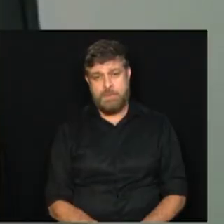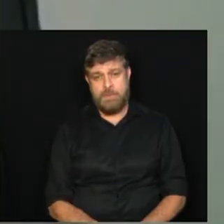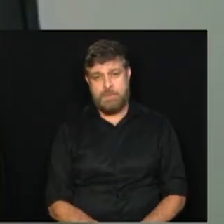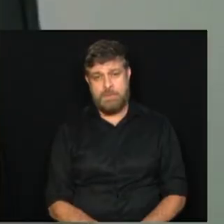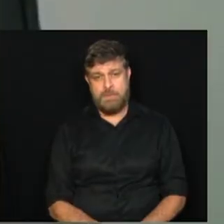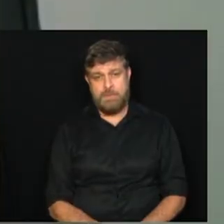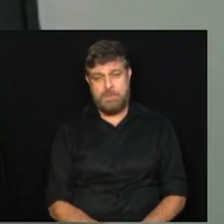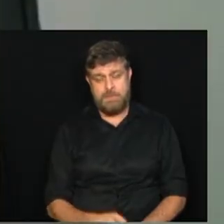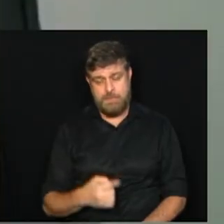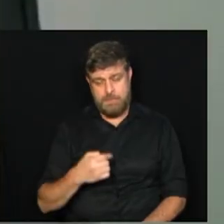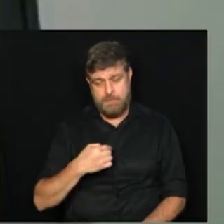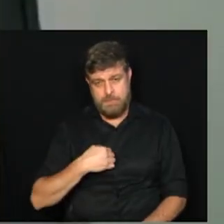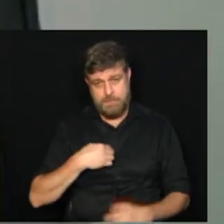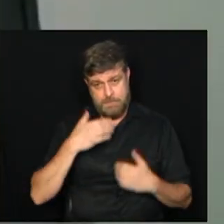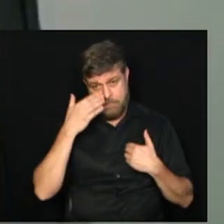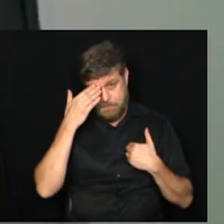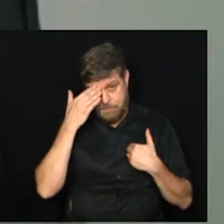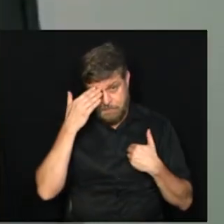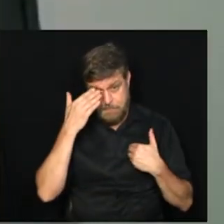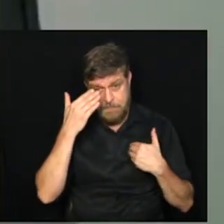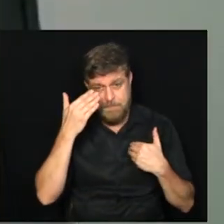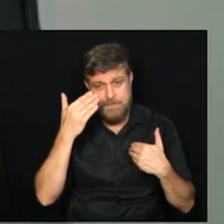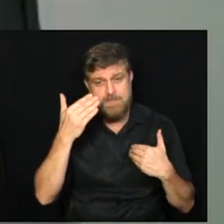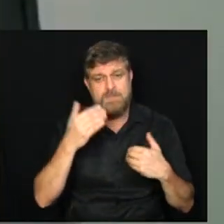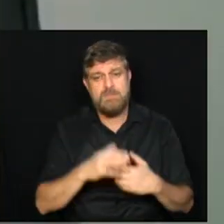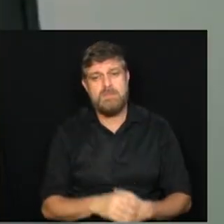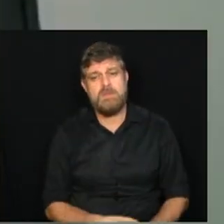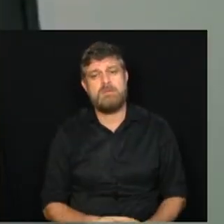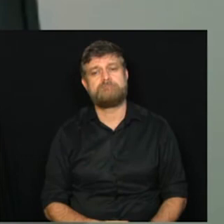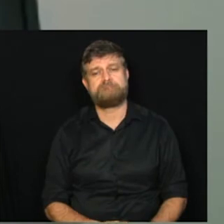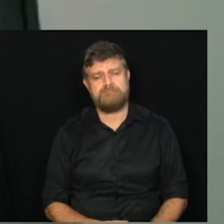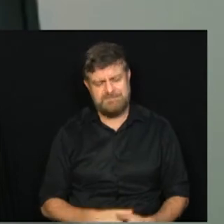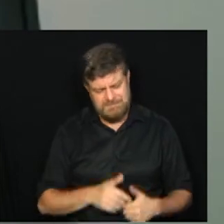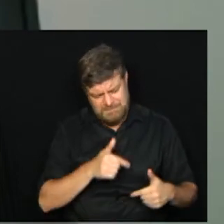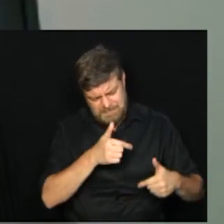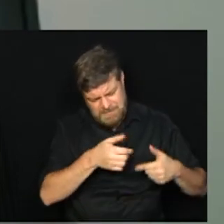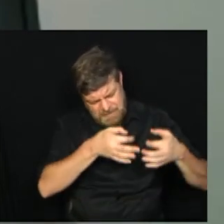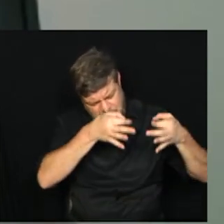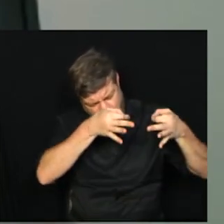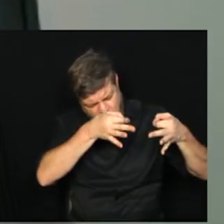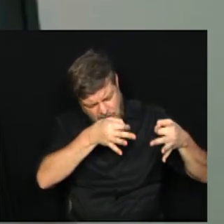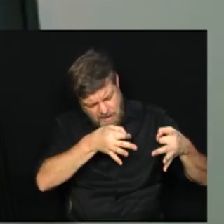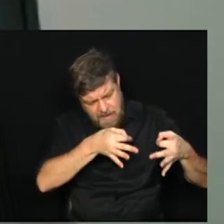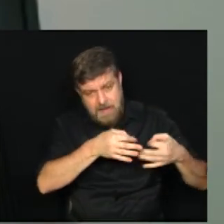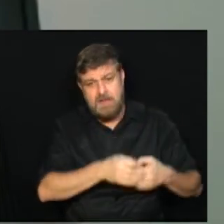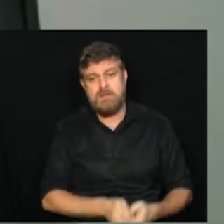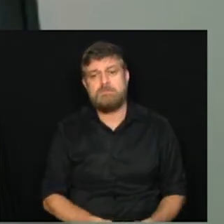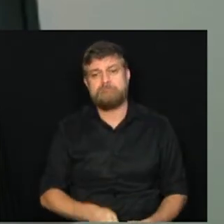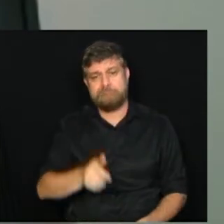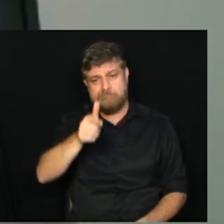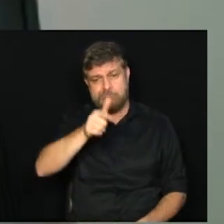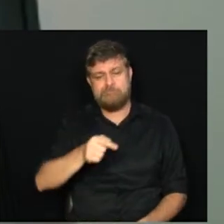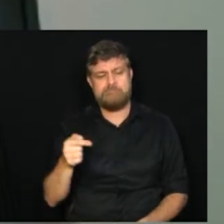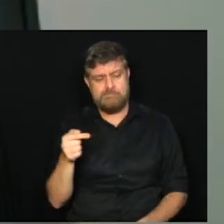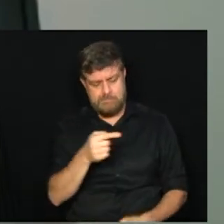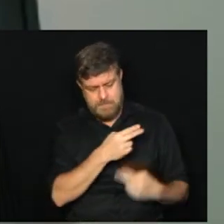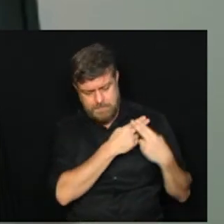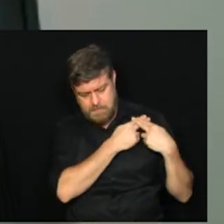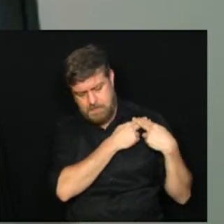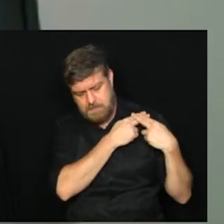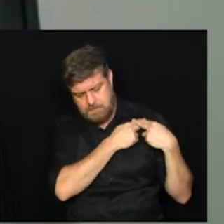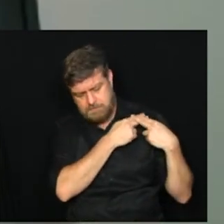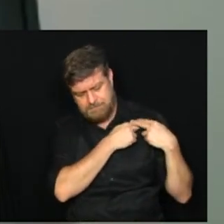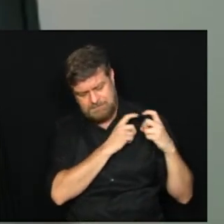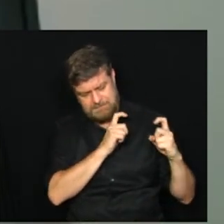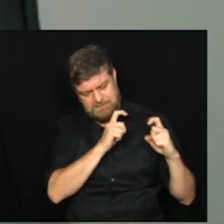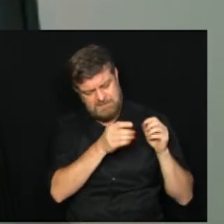Eu que agradeço, eu gostaria de agradecer a seriedade, mais uma vez, com que vocês estão conduzindo, a seriedade com que foi conduzido